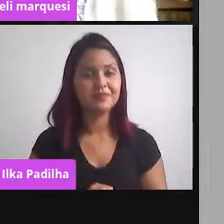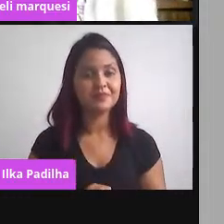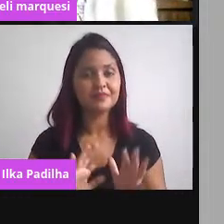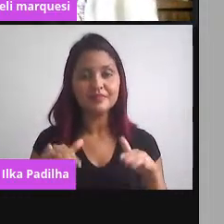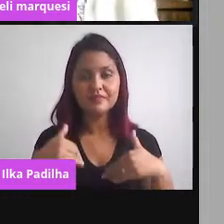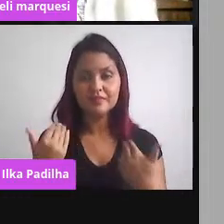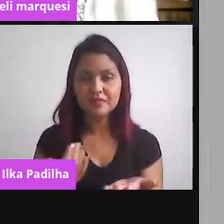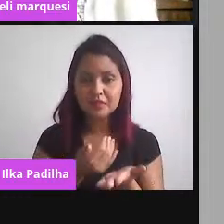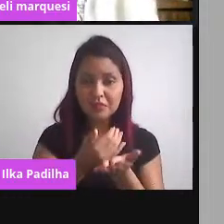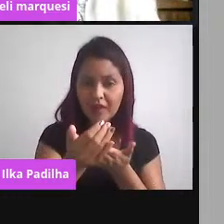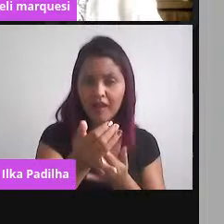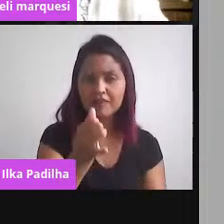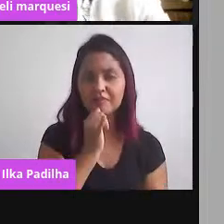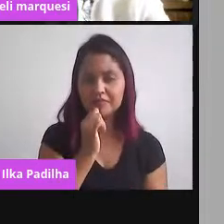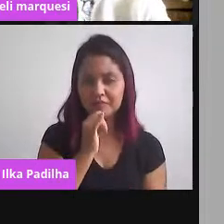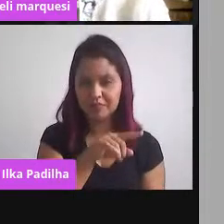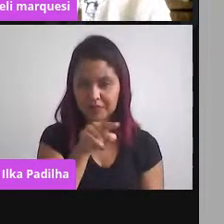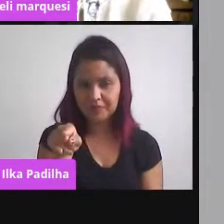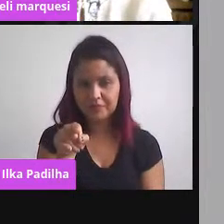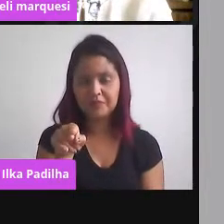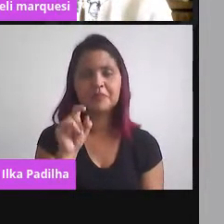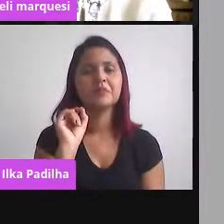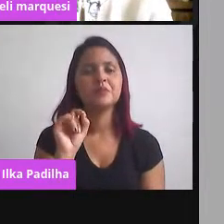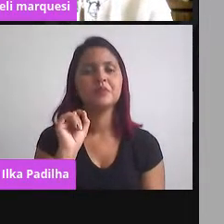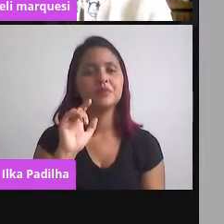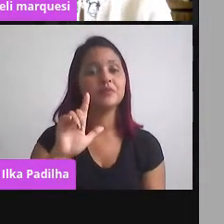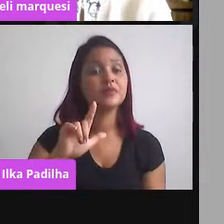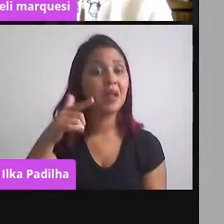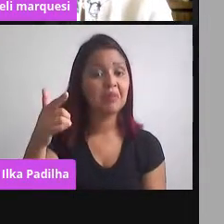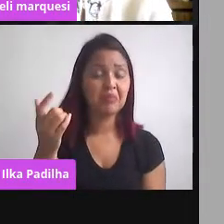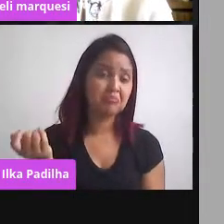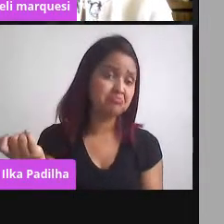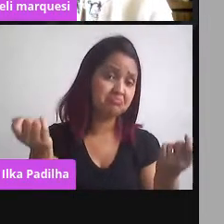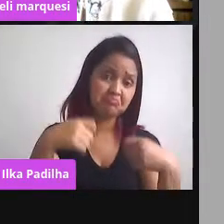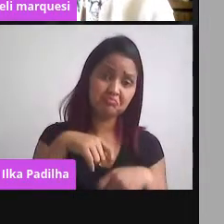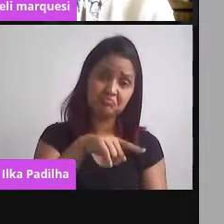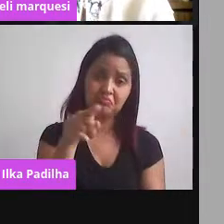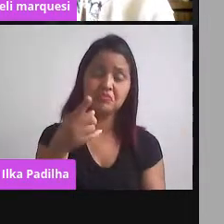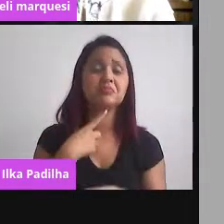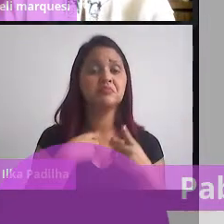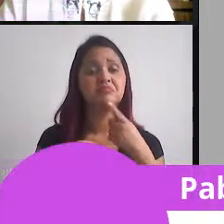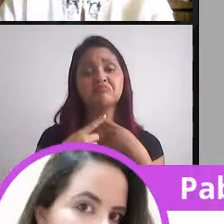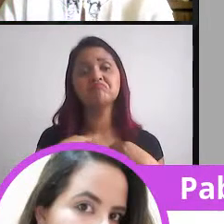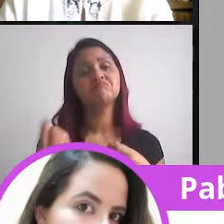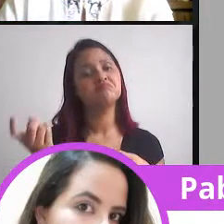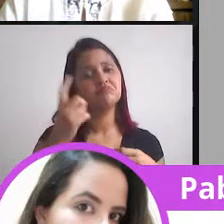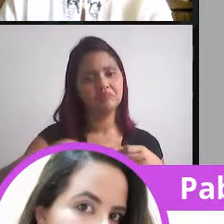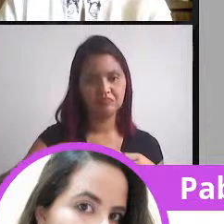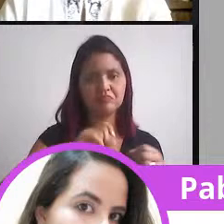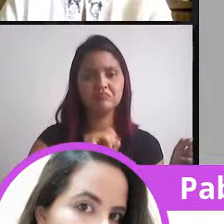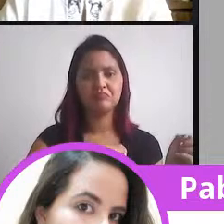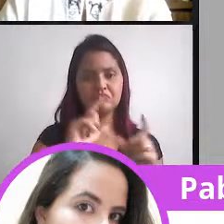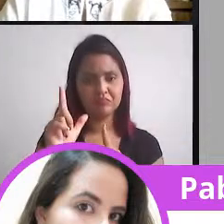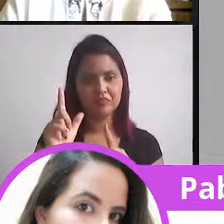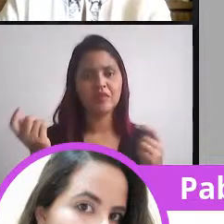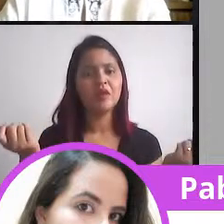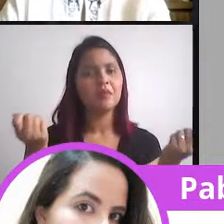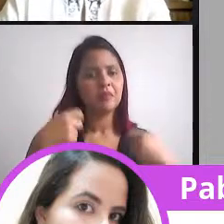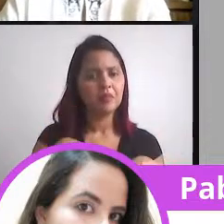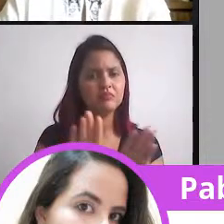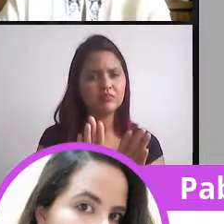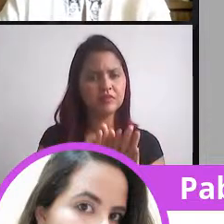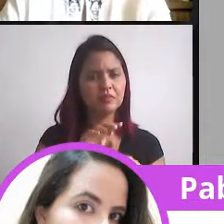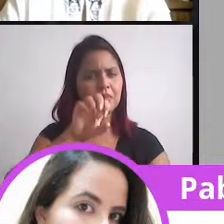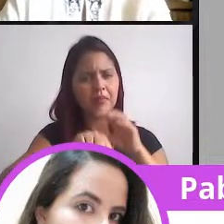começar com um exemplo aqui, e aí, depois, vocês querendo, nós podemos voltar mas podemos também pegar perguntas